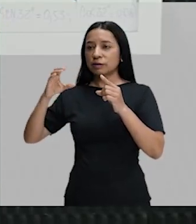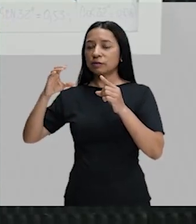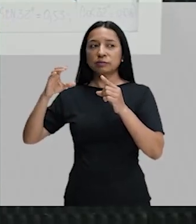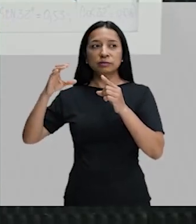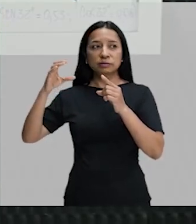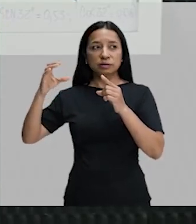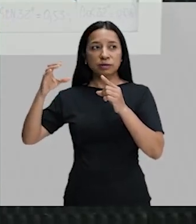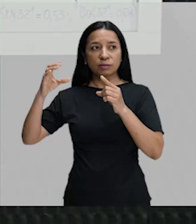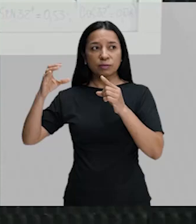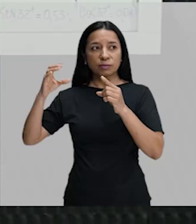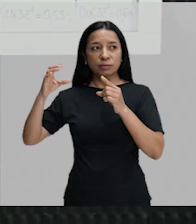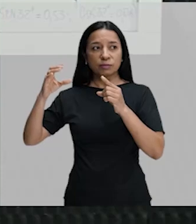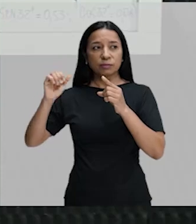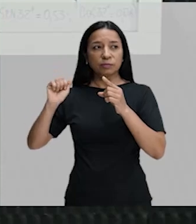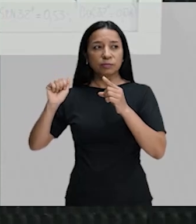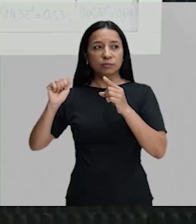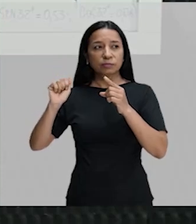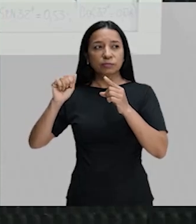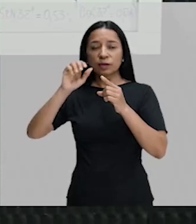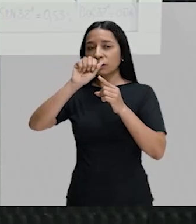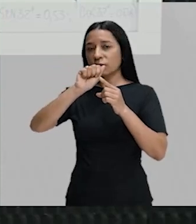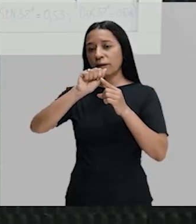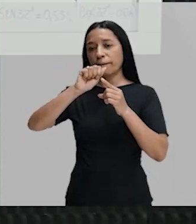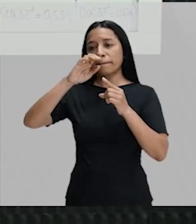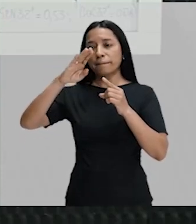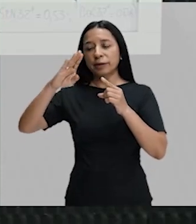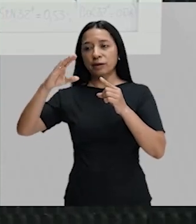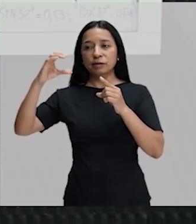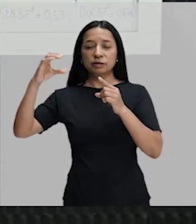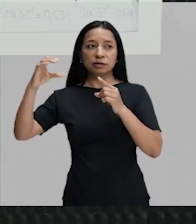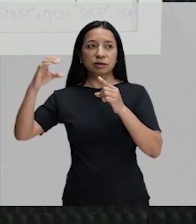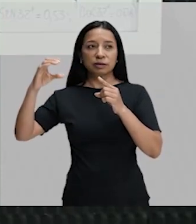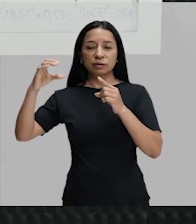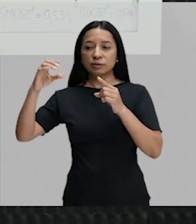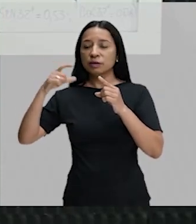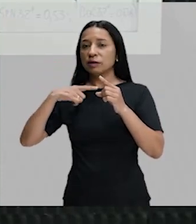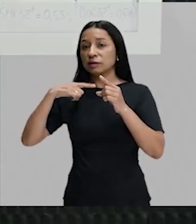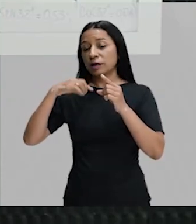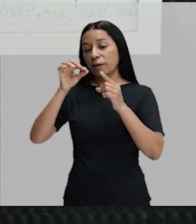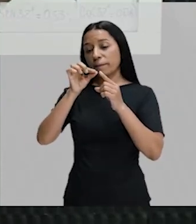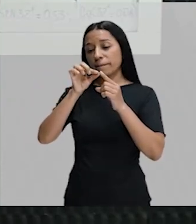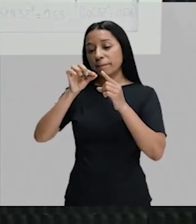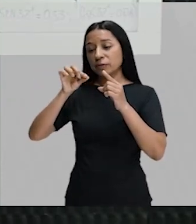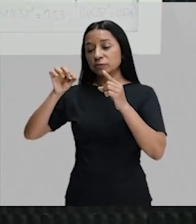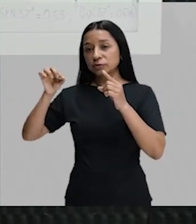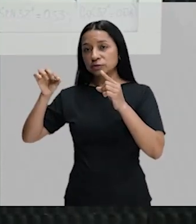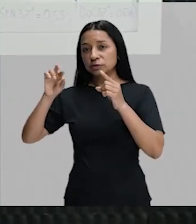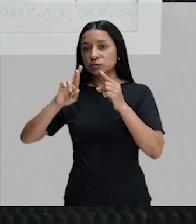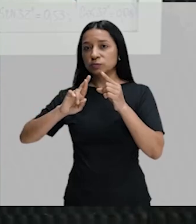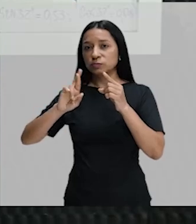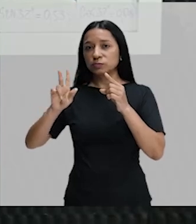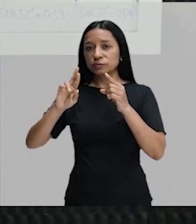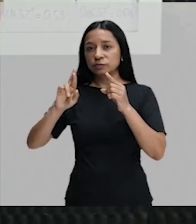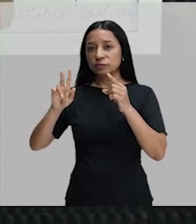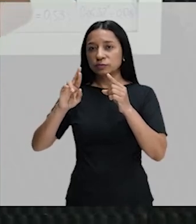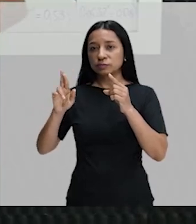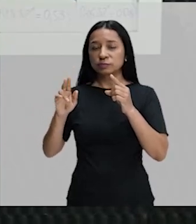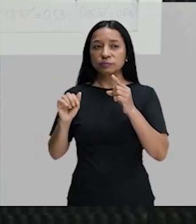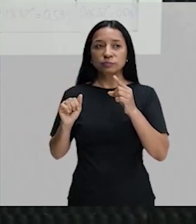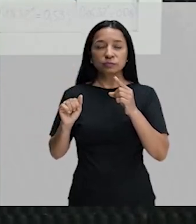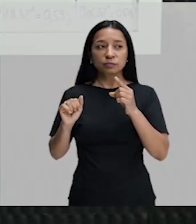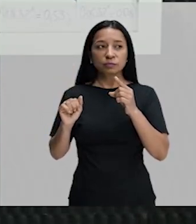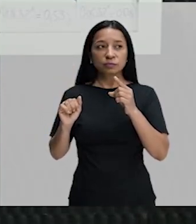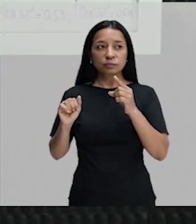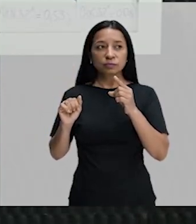triângulo AGF. Eles têm o mesmo ângulo, só que ele tem medidas de lado diferente, certo?